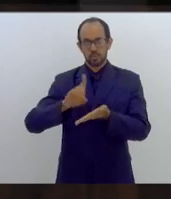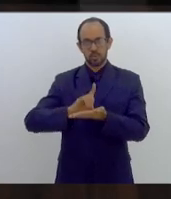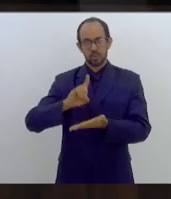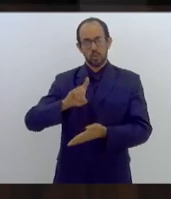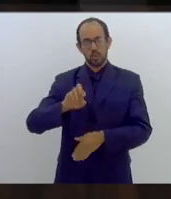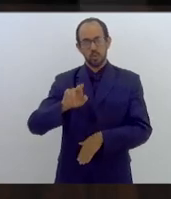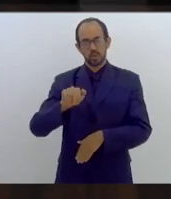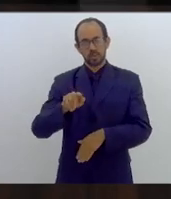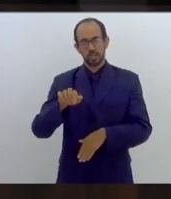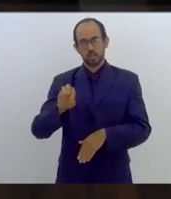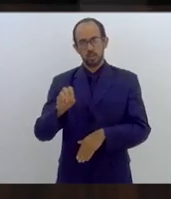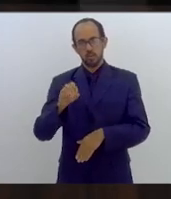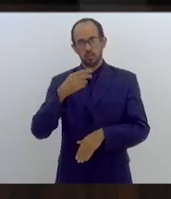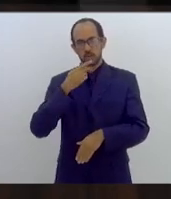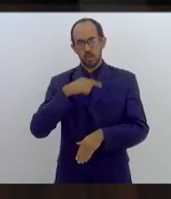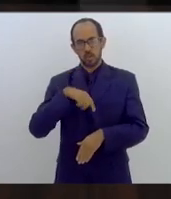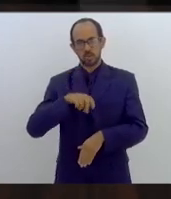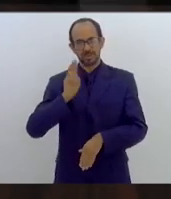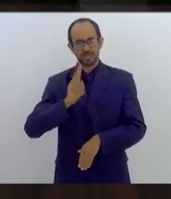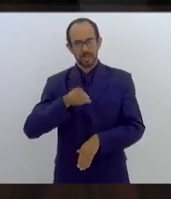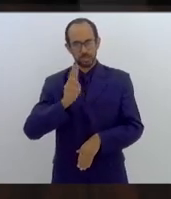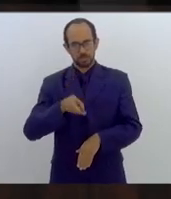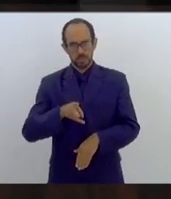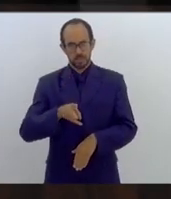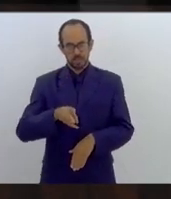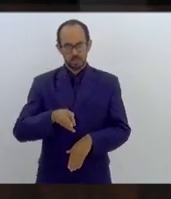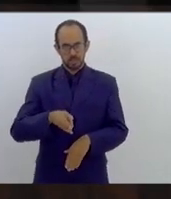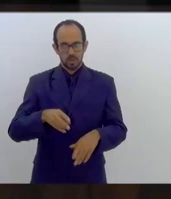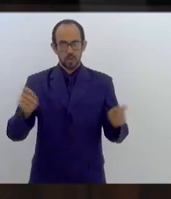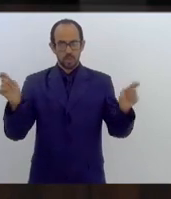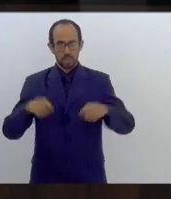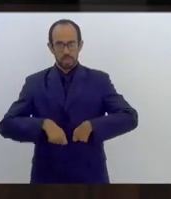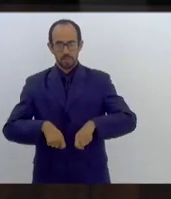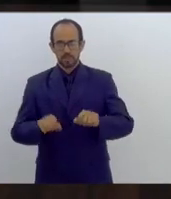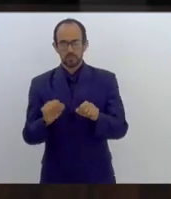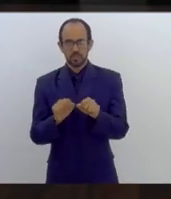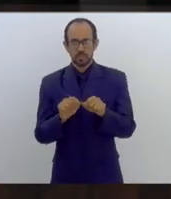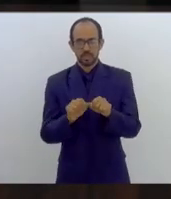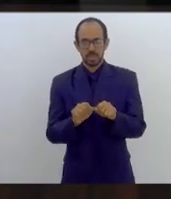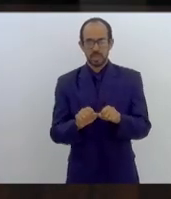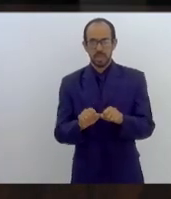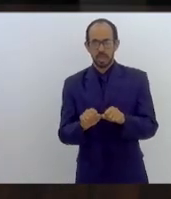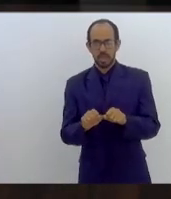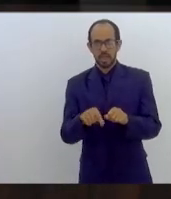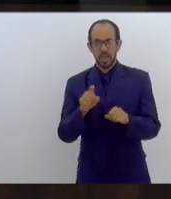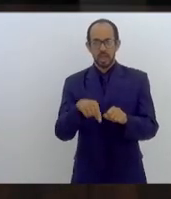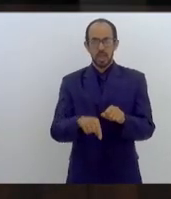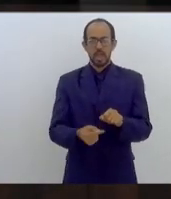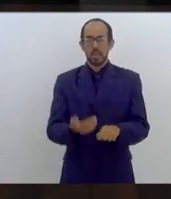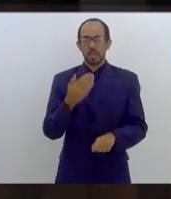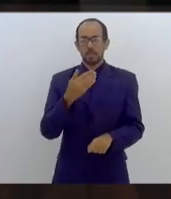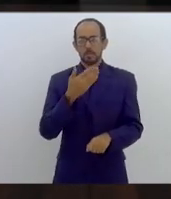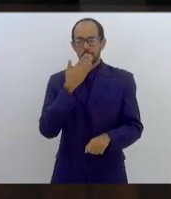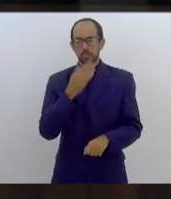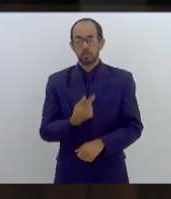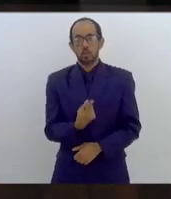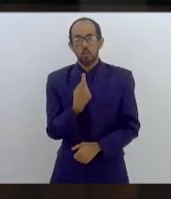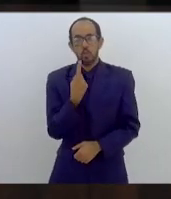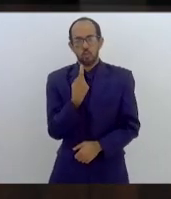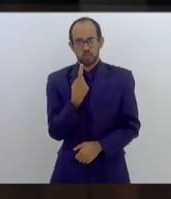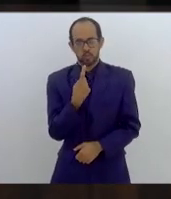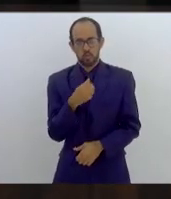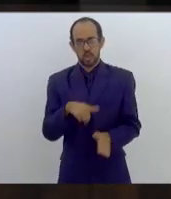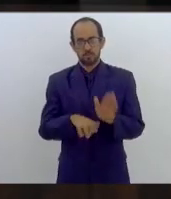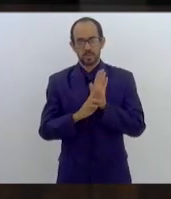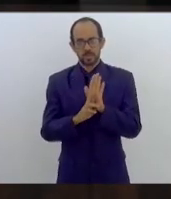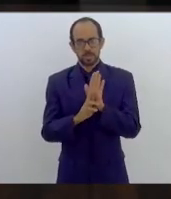sempre, a única forma da gente conseguir contemplar todo mundo é botar um único representante por partido. E foi desde